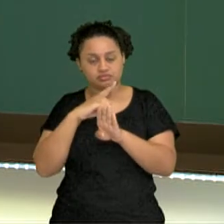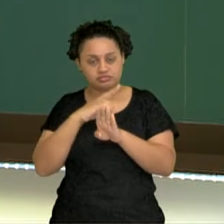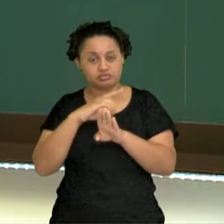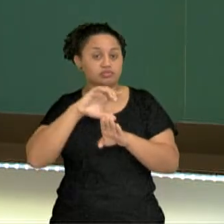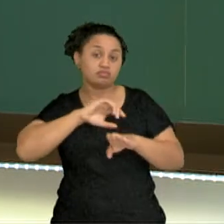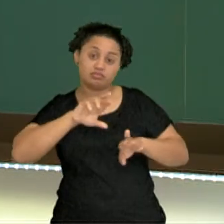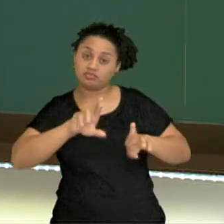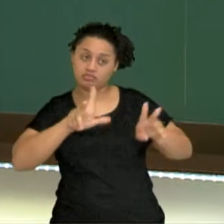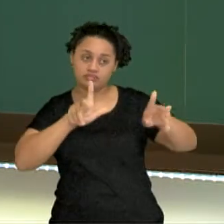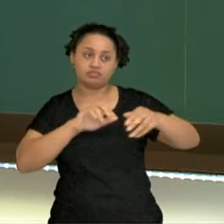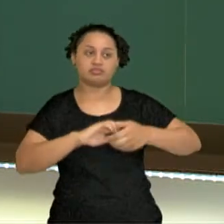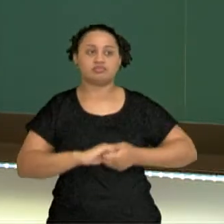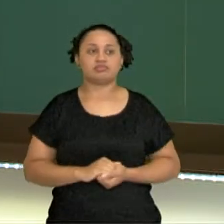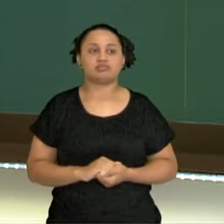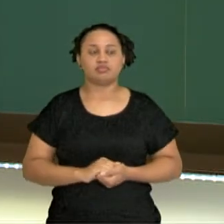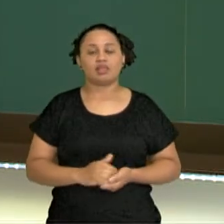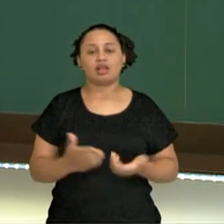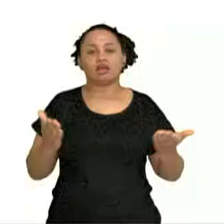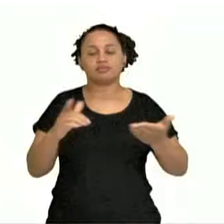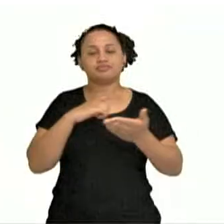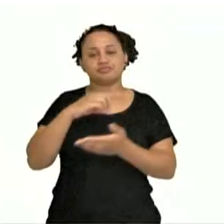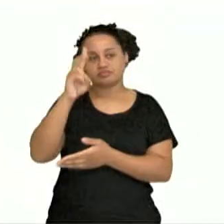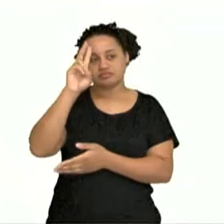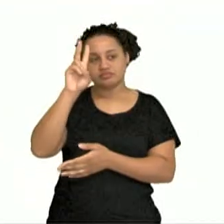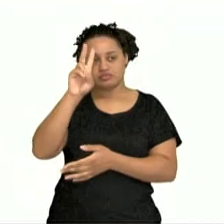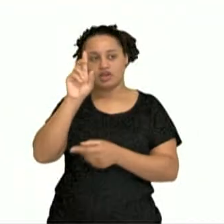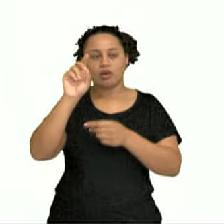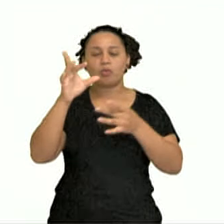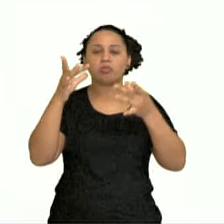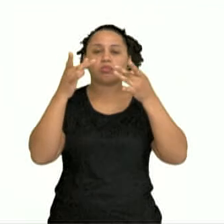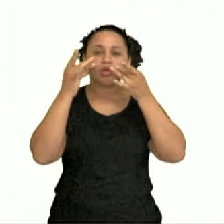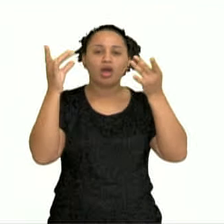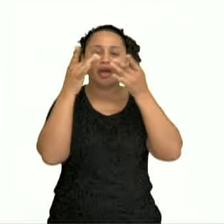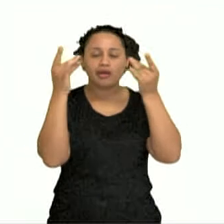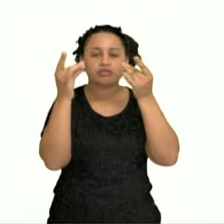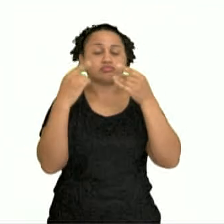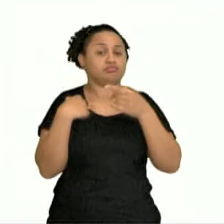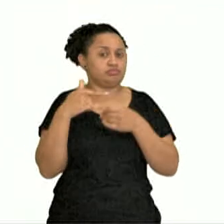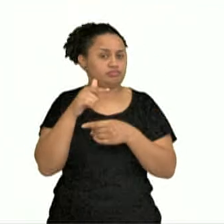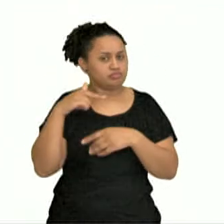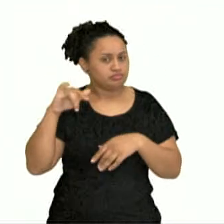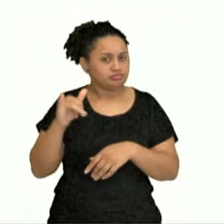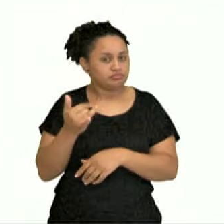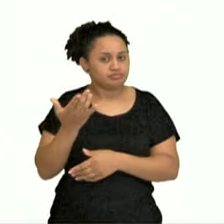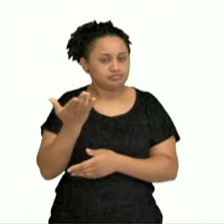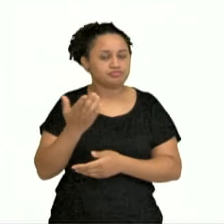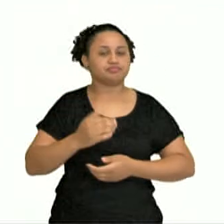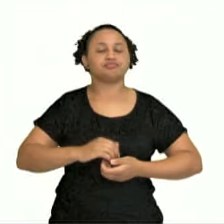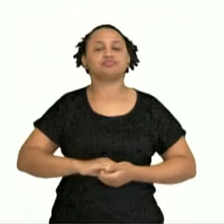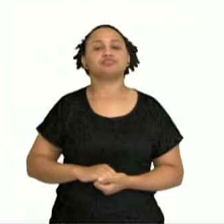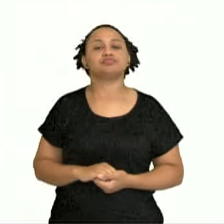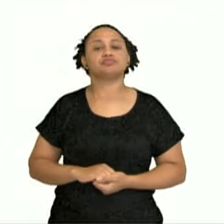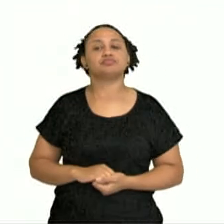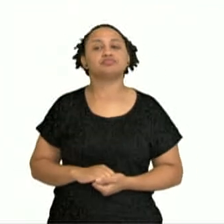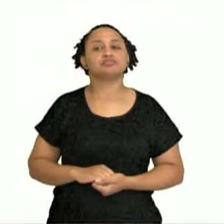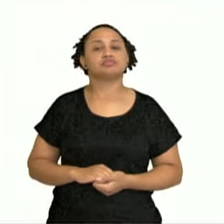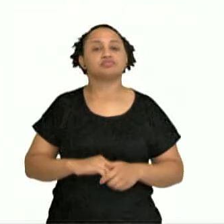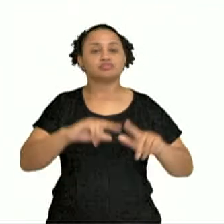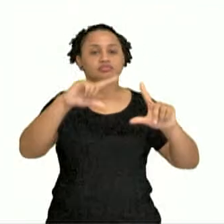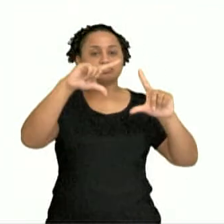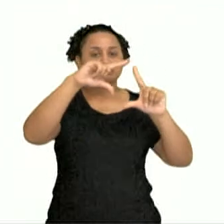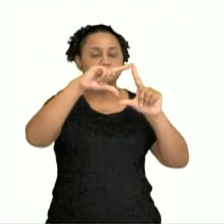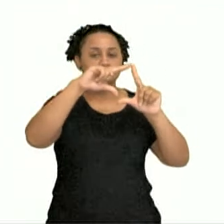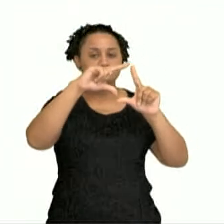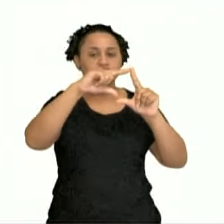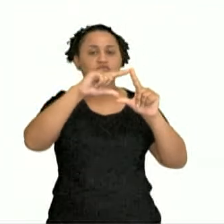Leia a historieta de Gaturro. Olha o Gaturro aprontando mais uma das suas, né? Então, ele fala ali no primeiro quadrinho.